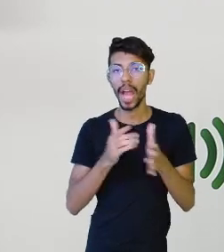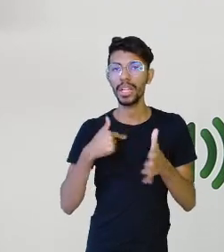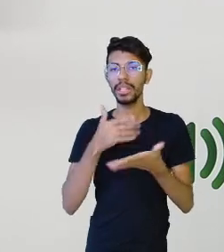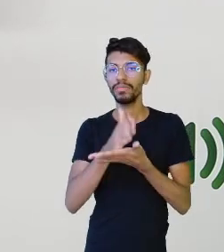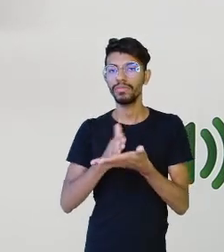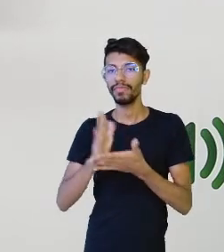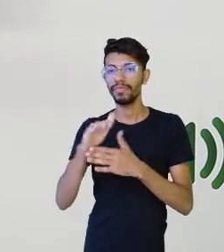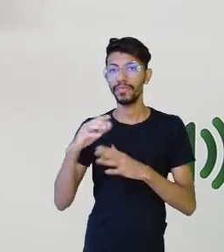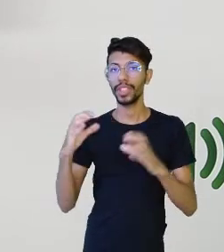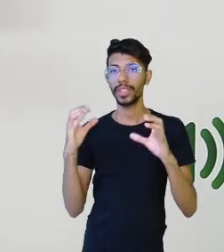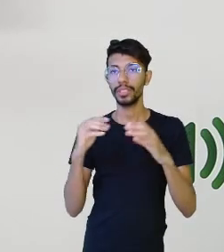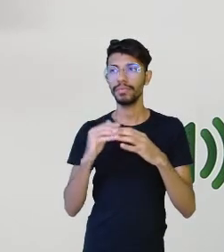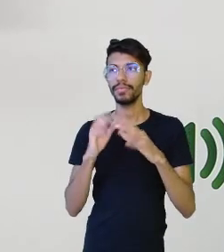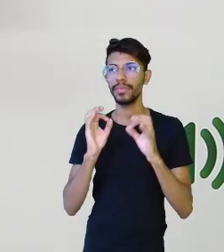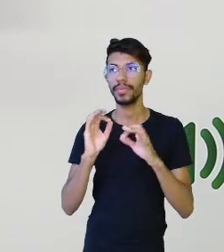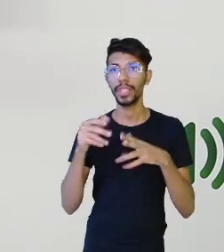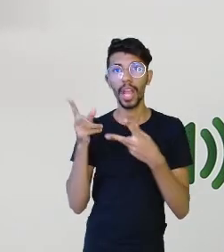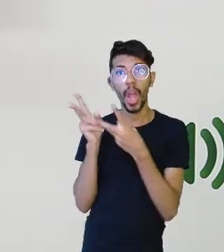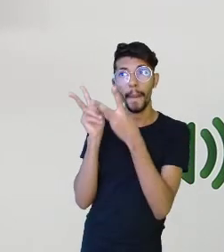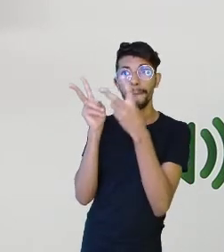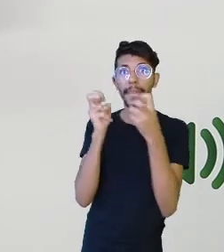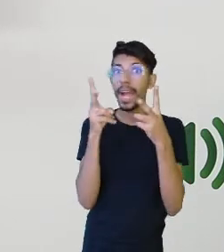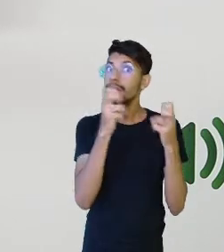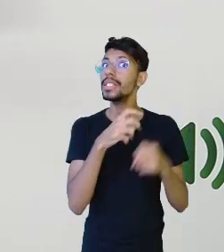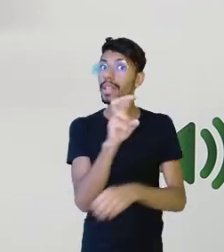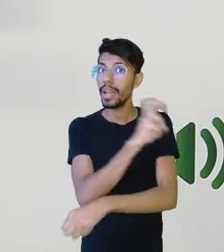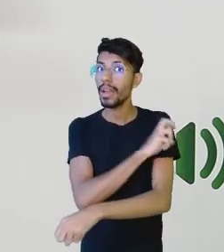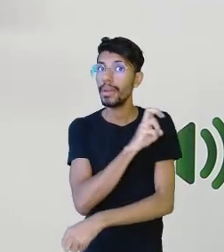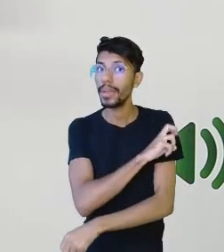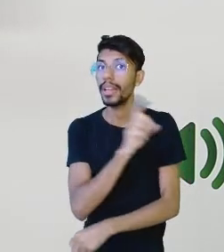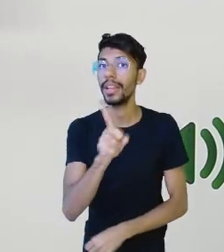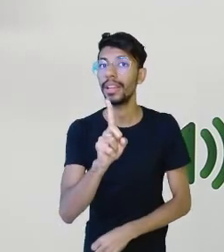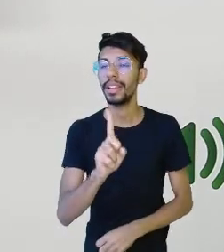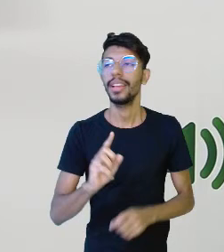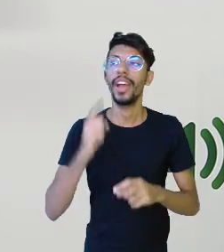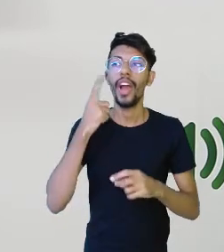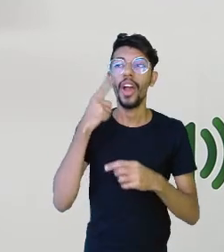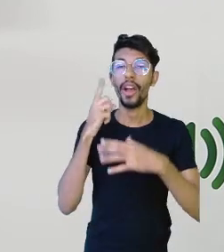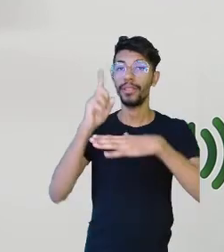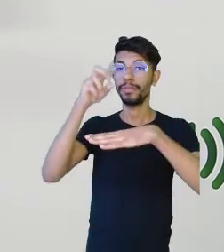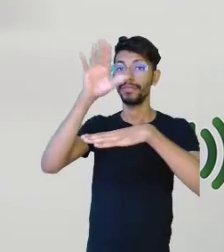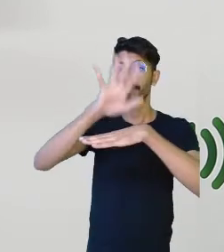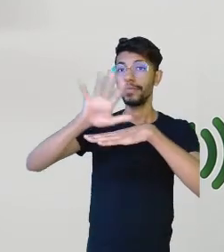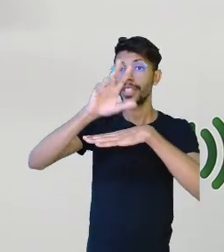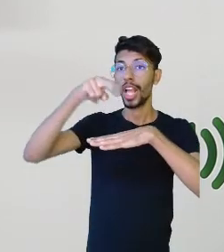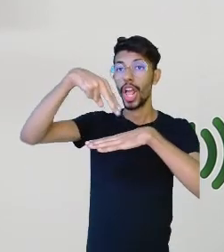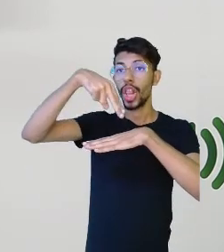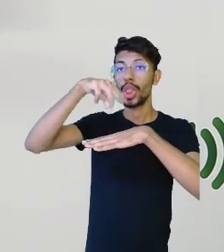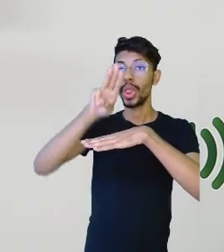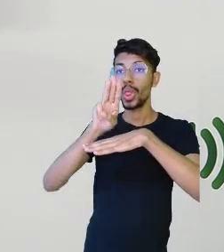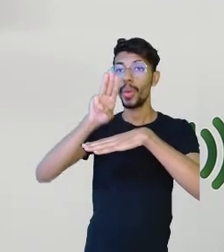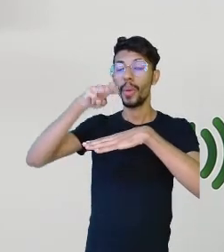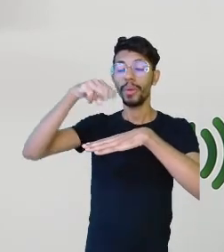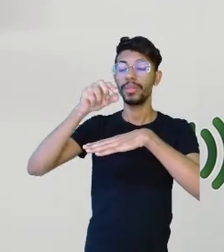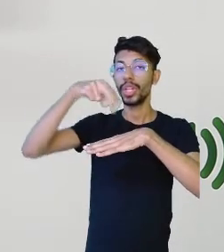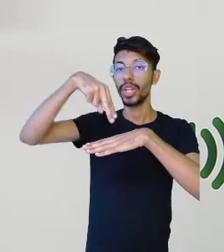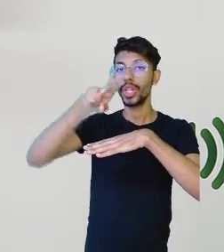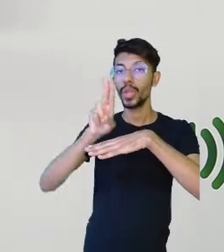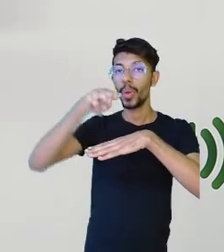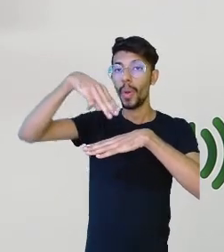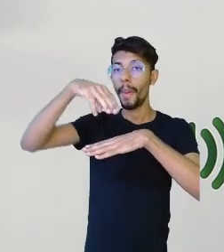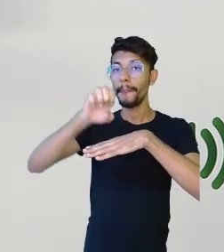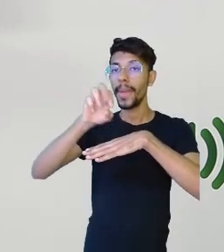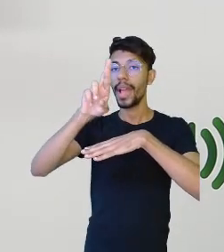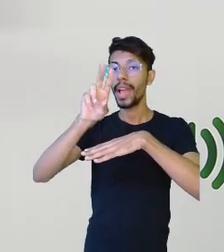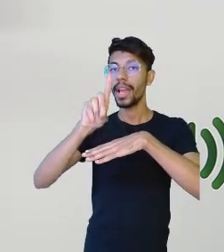meu inteiro. Percebe, 5º ano? Numerador é a parte que foram